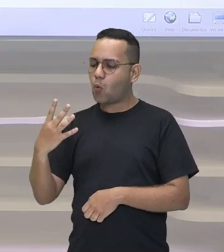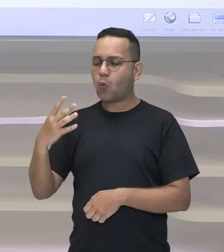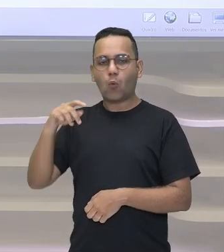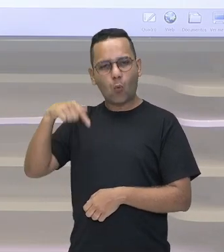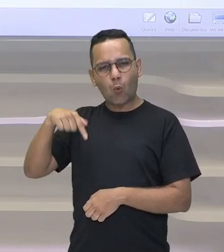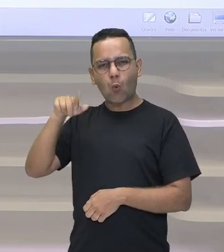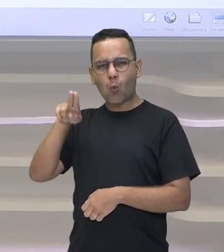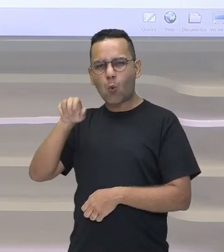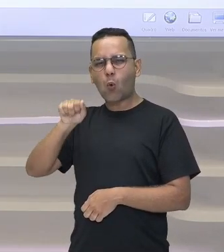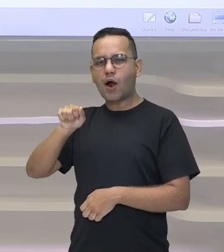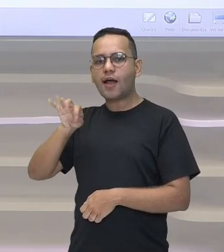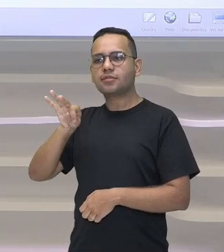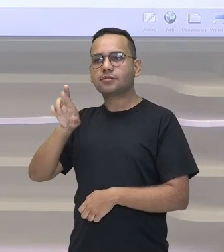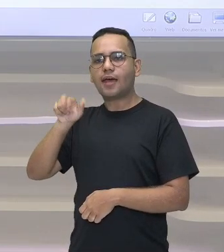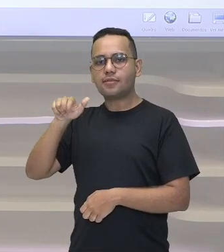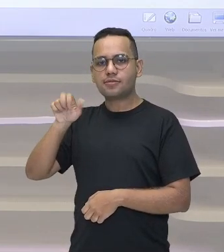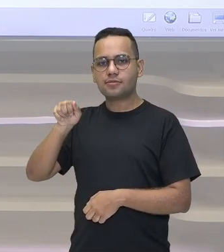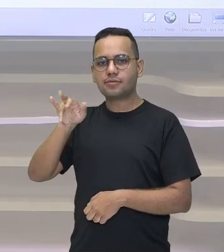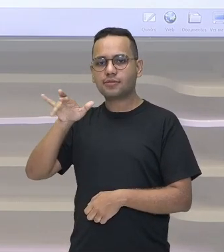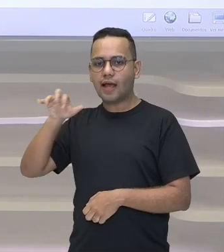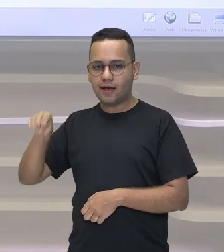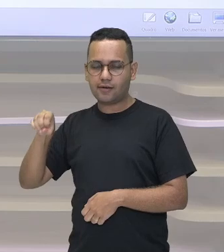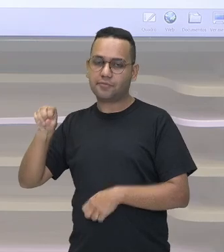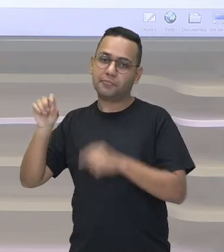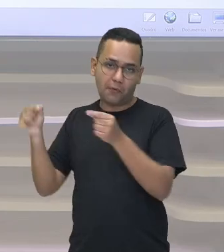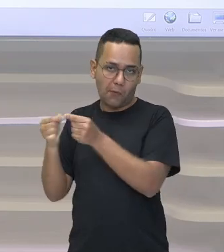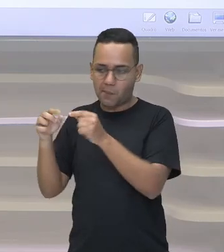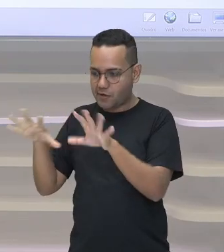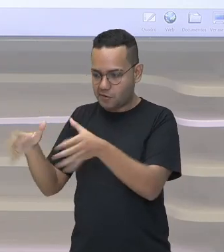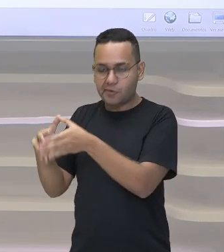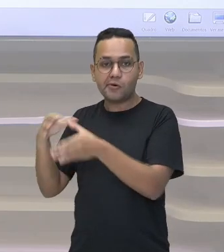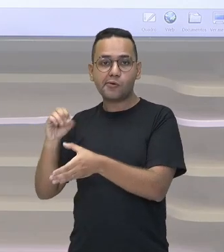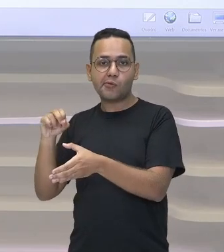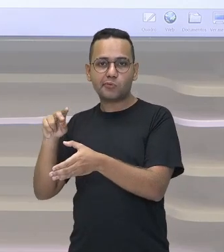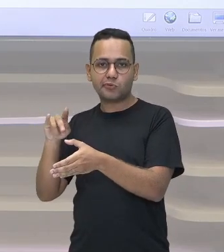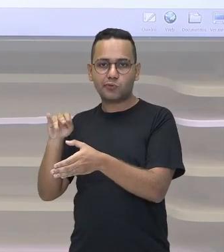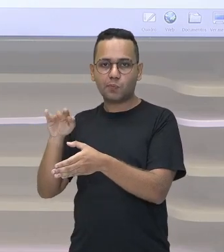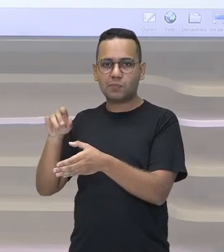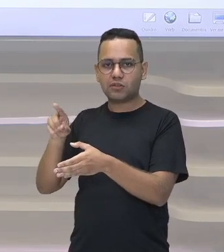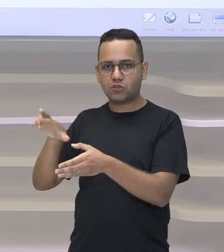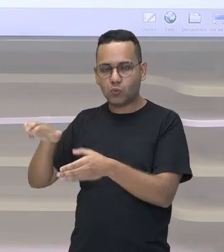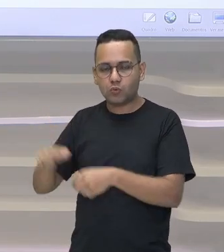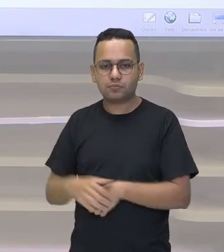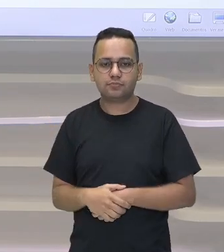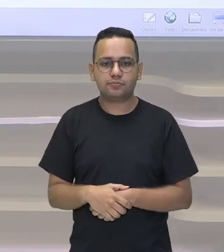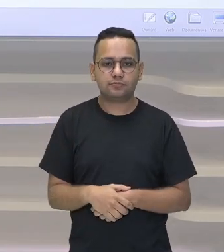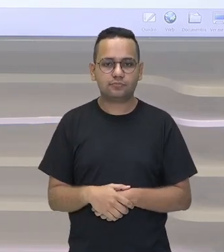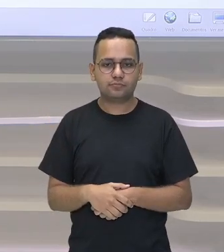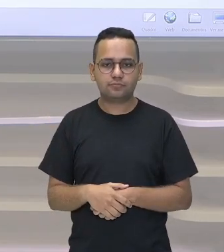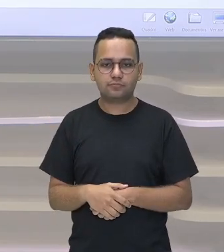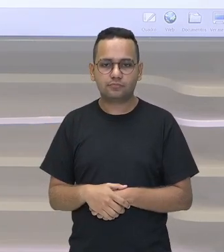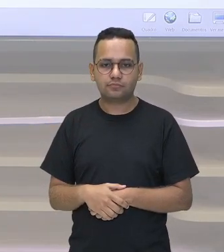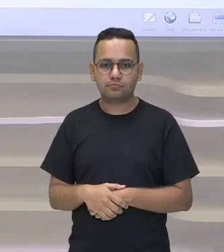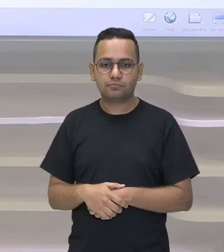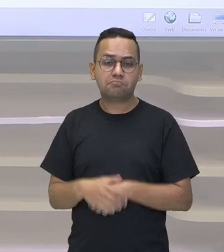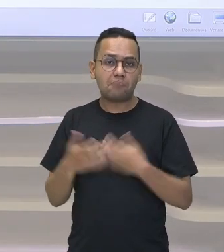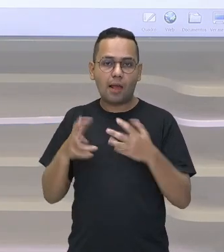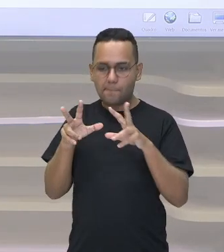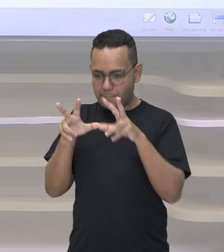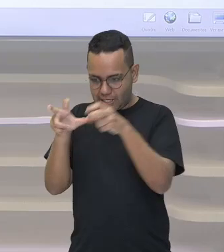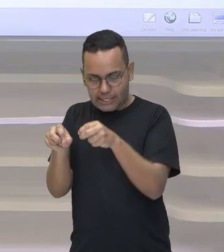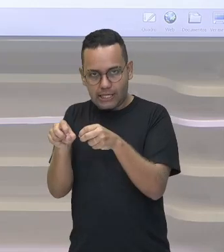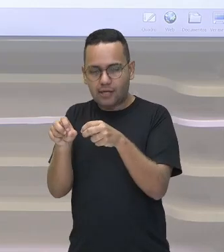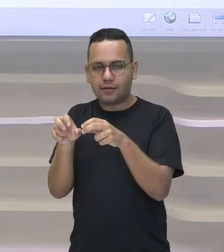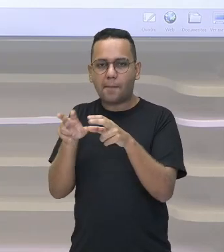predadores topo de cadeia. A preguiça aqui normalmente ela é consumida pela onça, certo? Então, a cadeia alimentar, ela